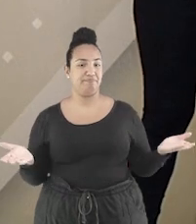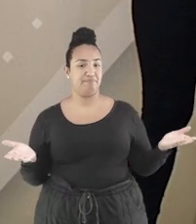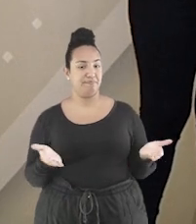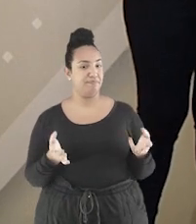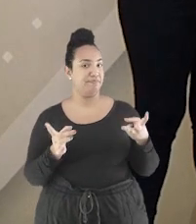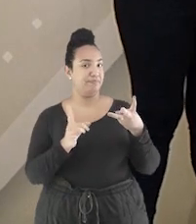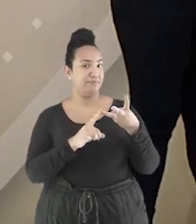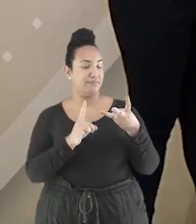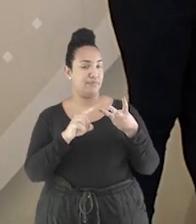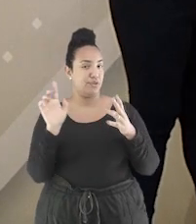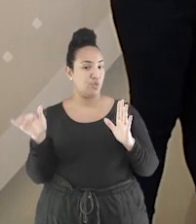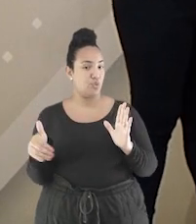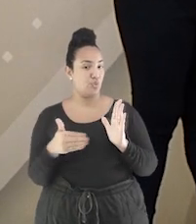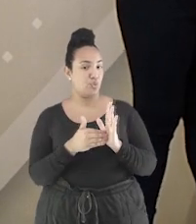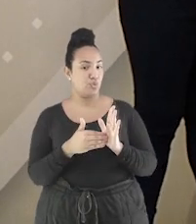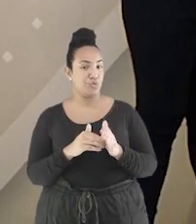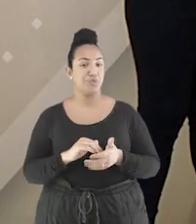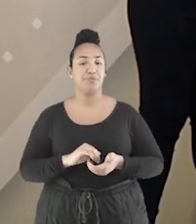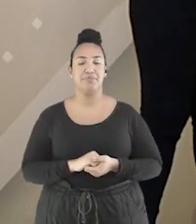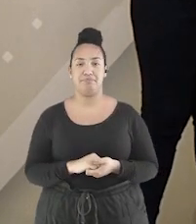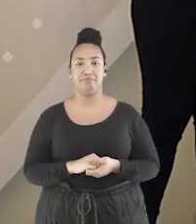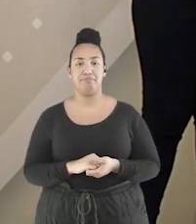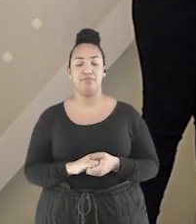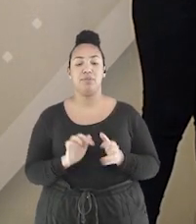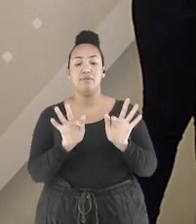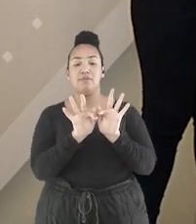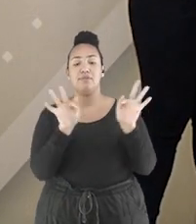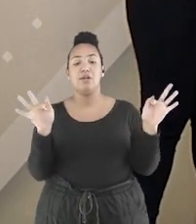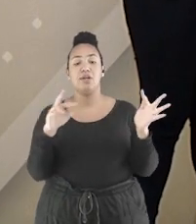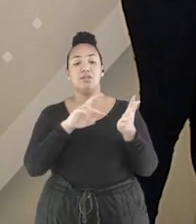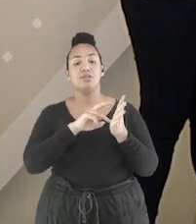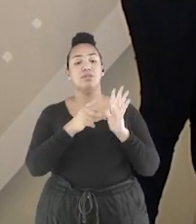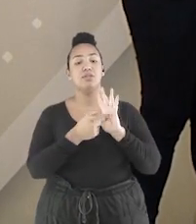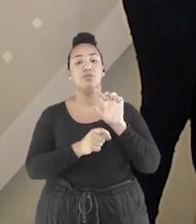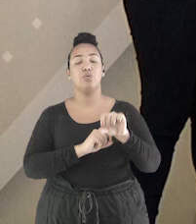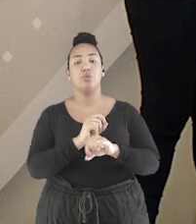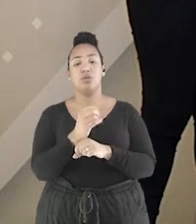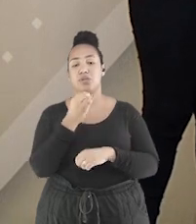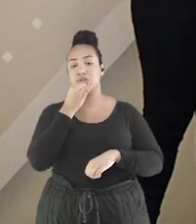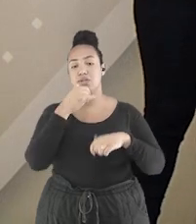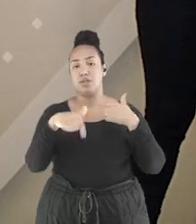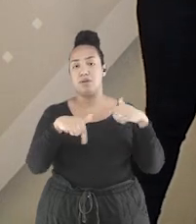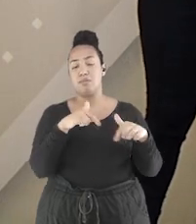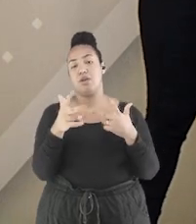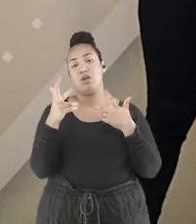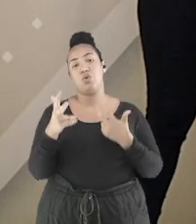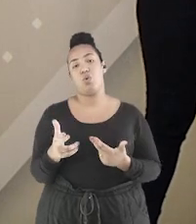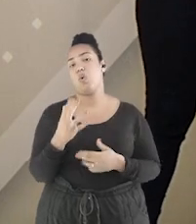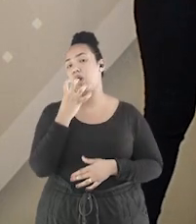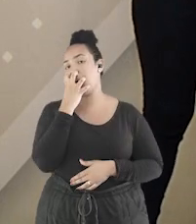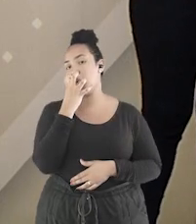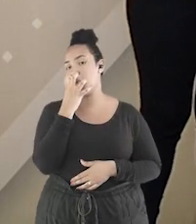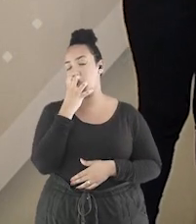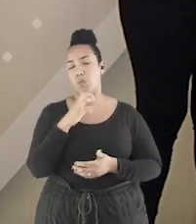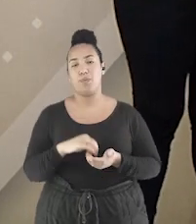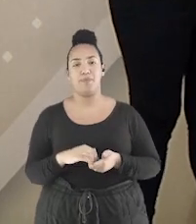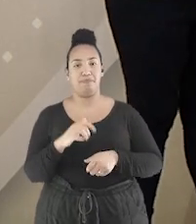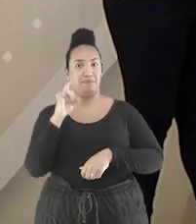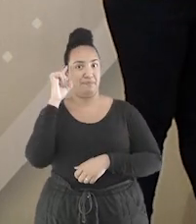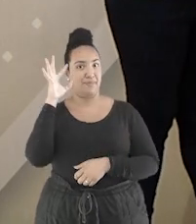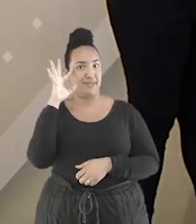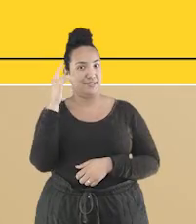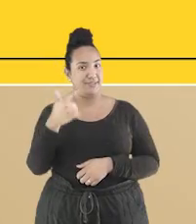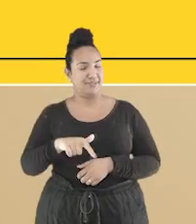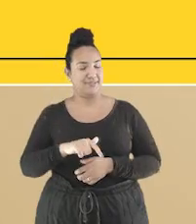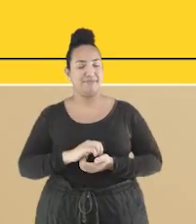Agora, a última expressão. O que significa trabalhar como um cão? Pensem mais uma